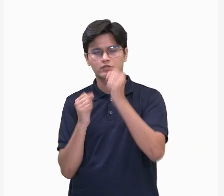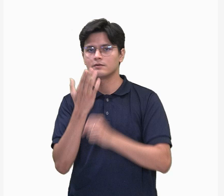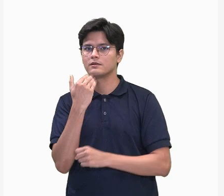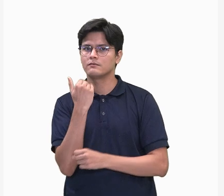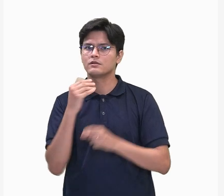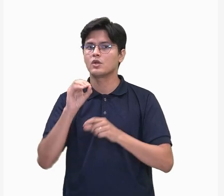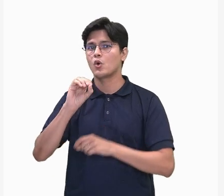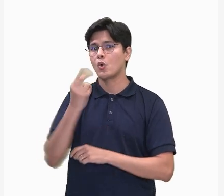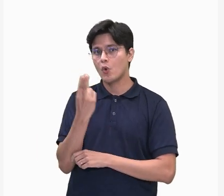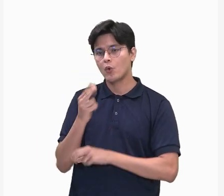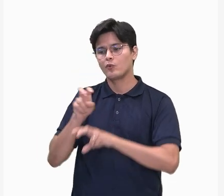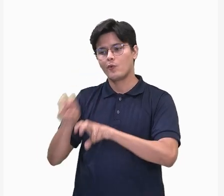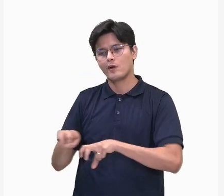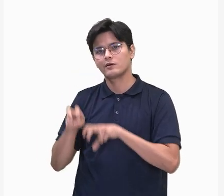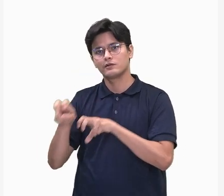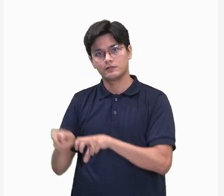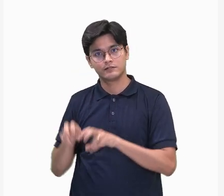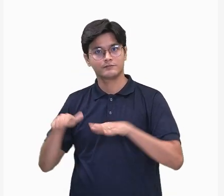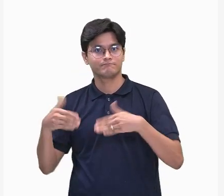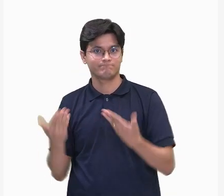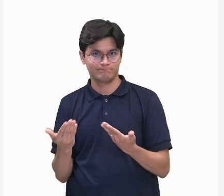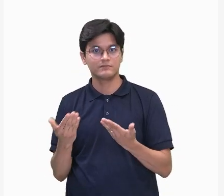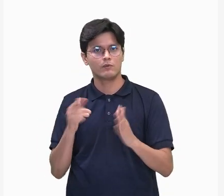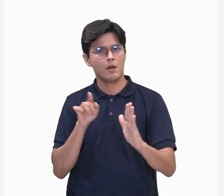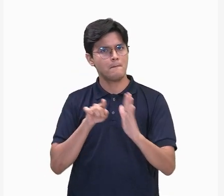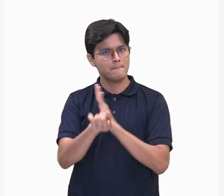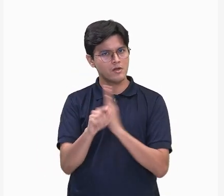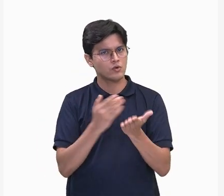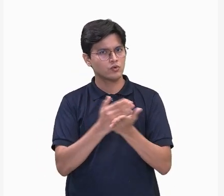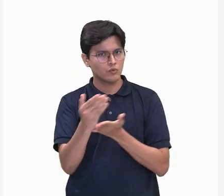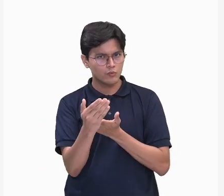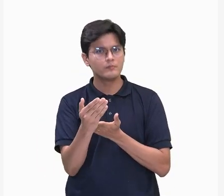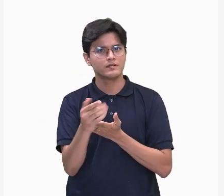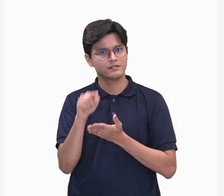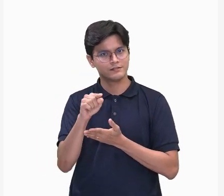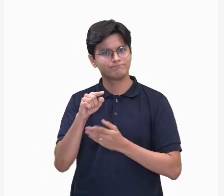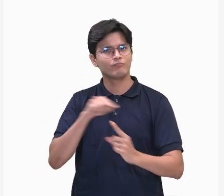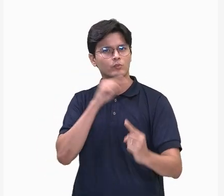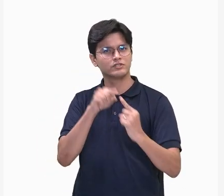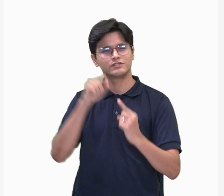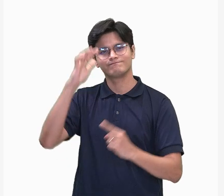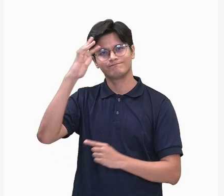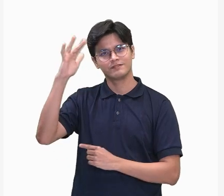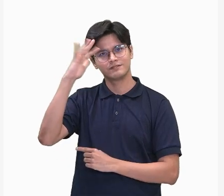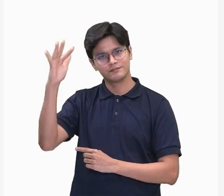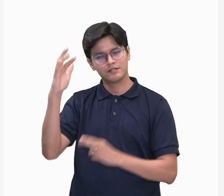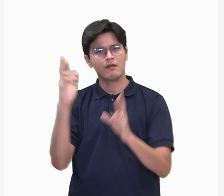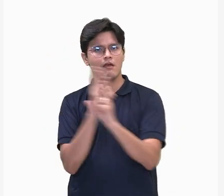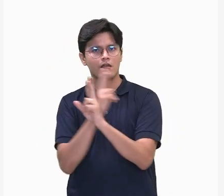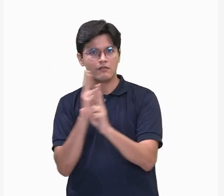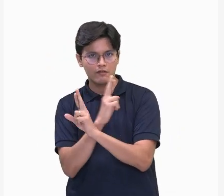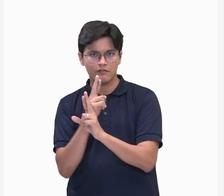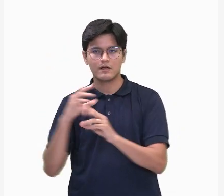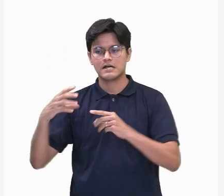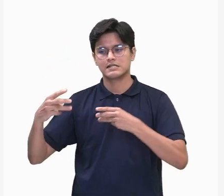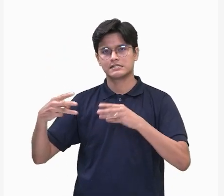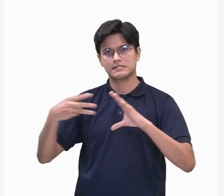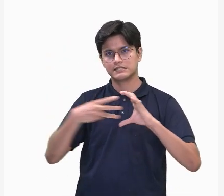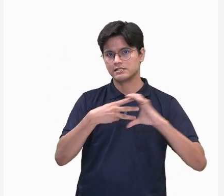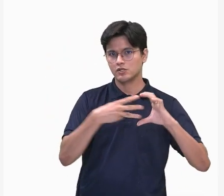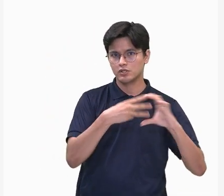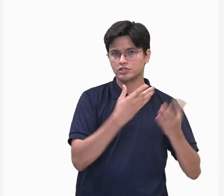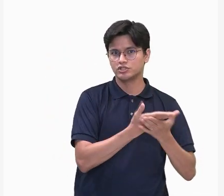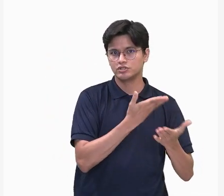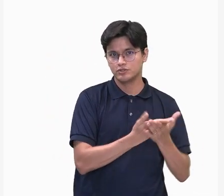gente relacionar a citologia com essas profissões. A gente observa aí que são profissões diferentes, né? A medicina,